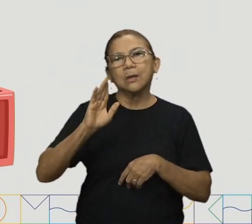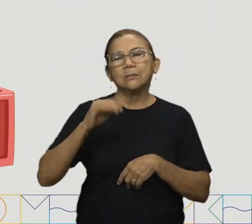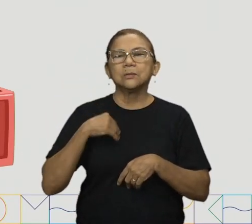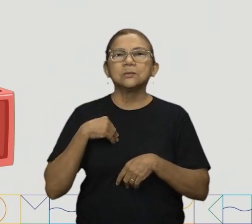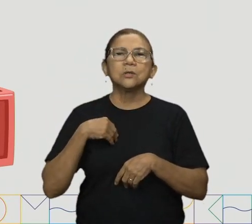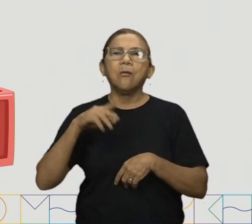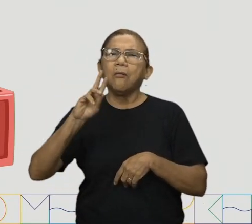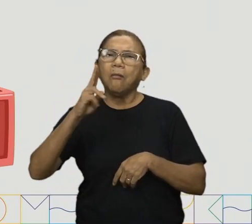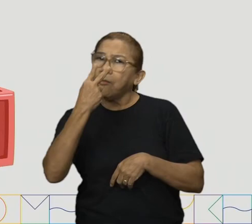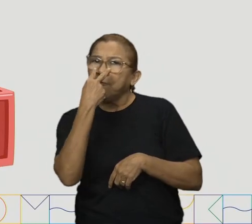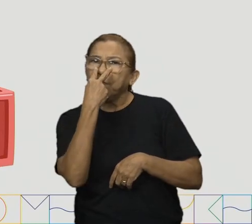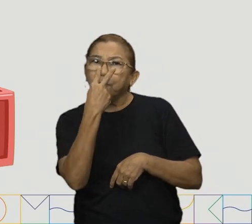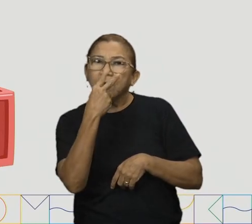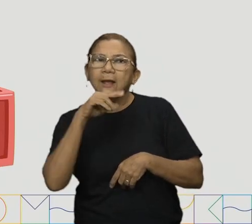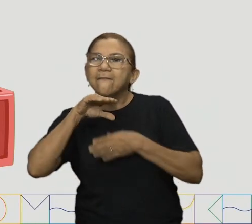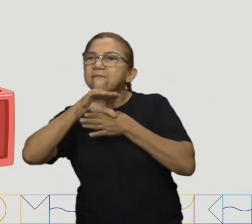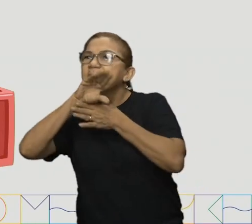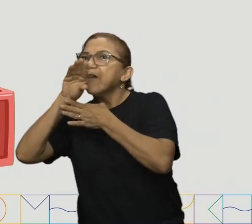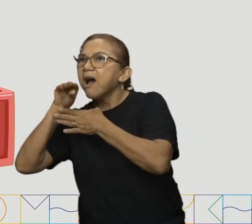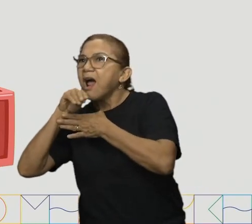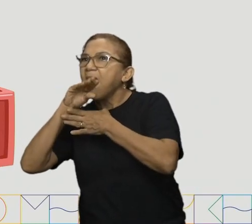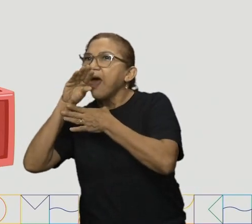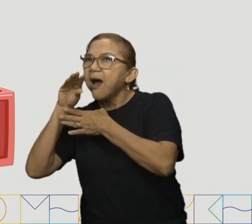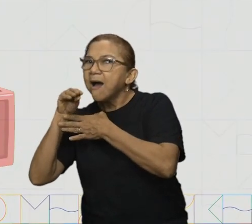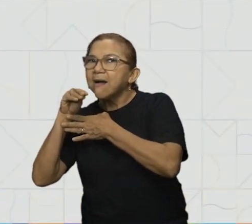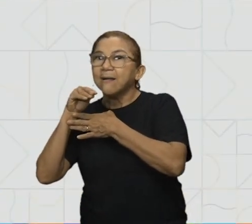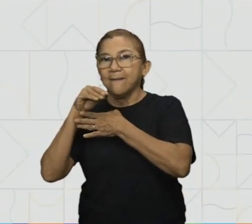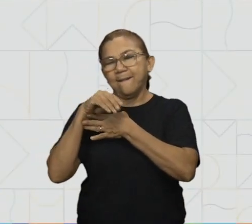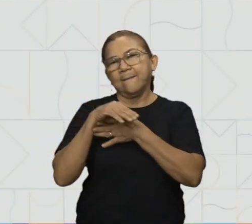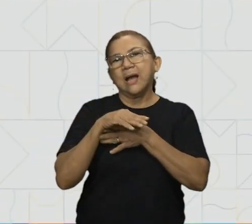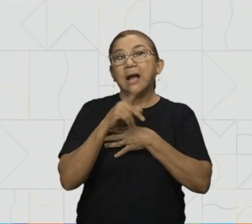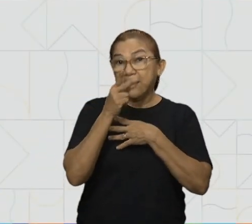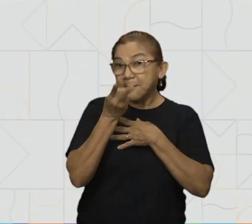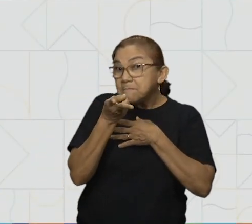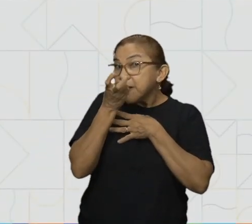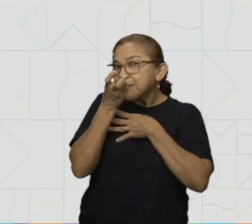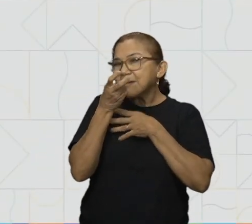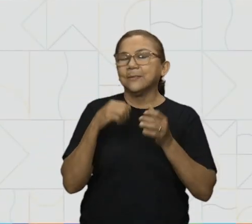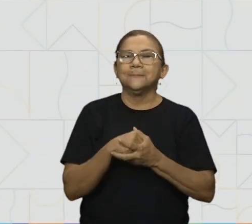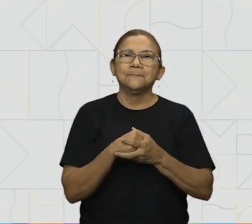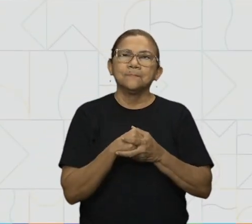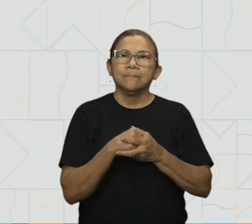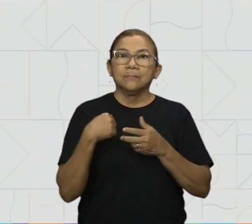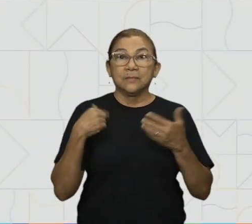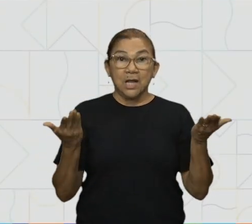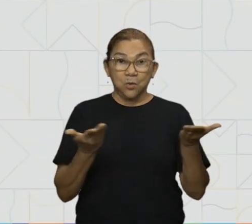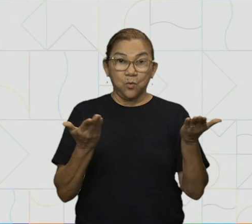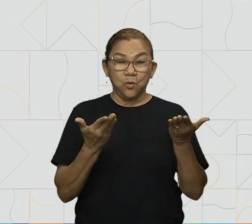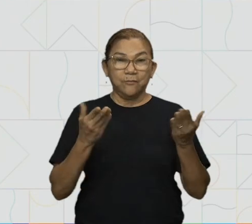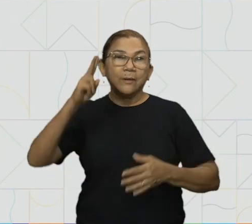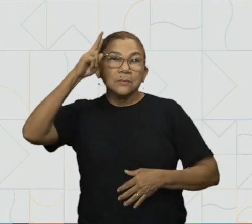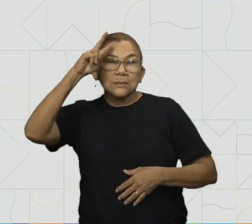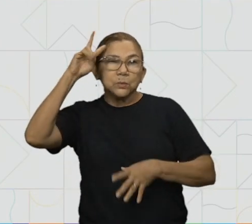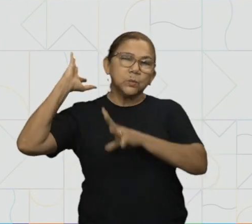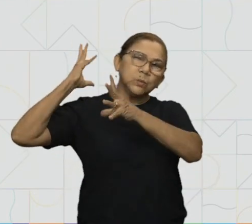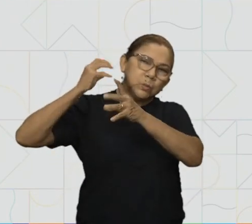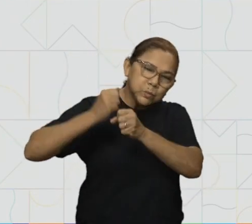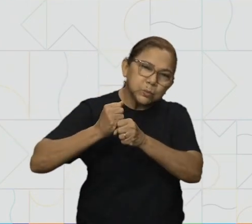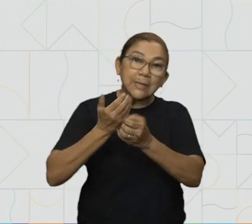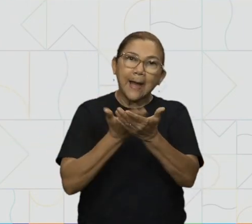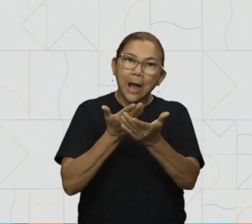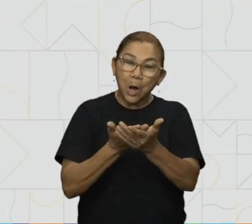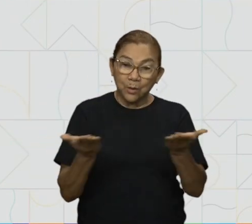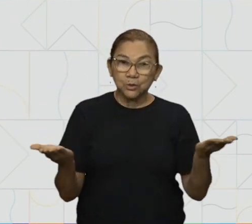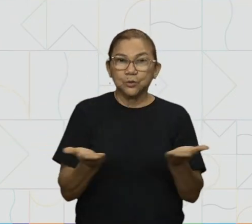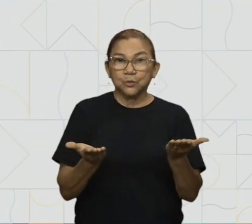vão perceber na hora que a gente estiver pronunciando as palavras. Agora, vamos fazer um resgate de tudo que a gente viu na aula